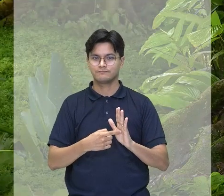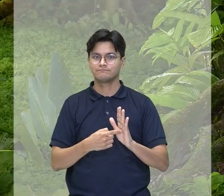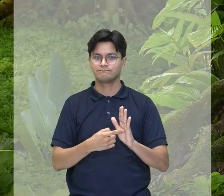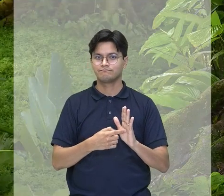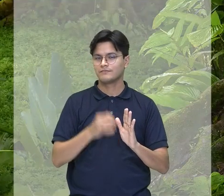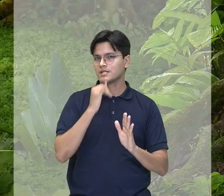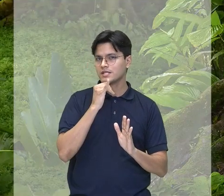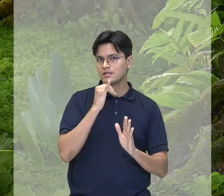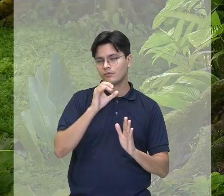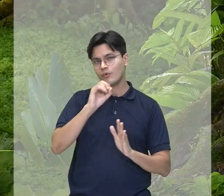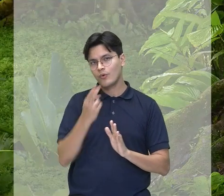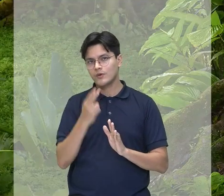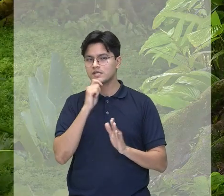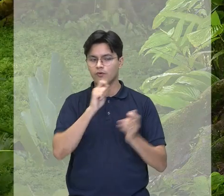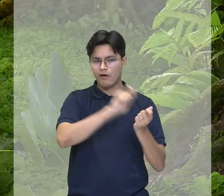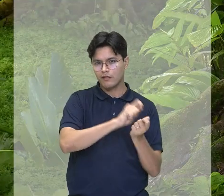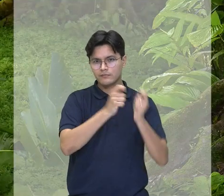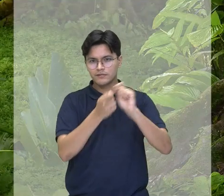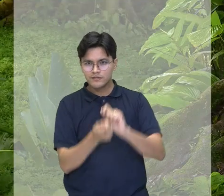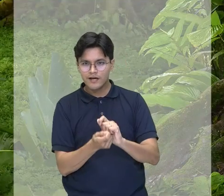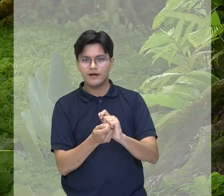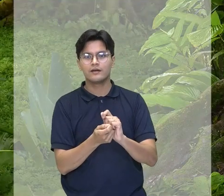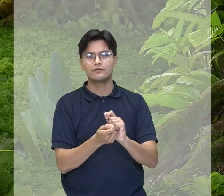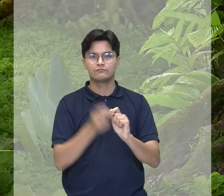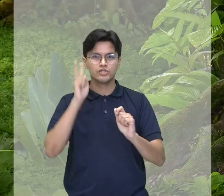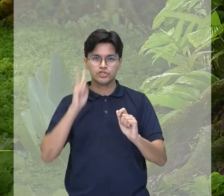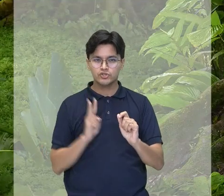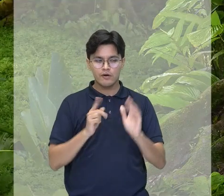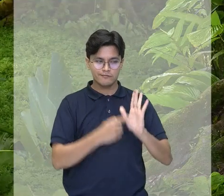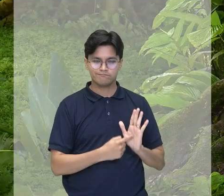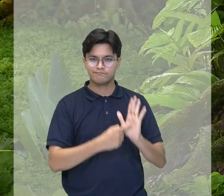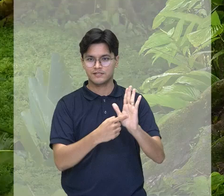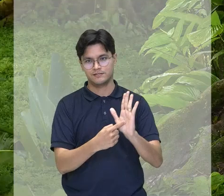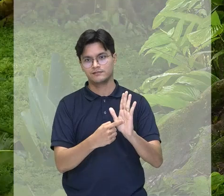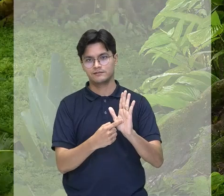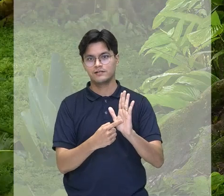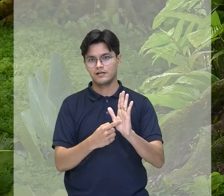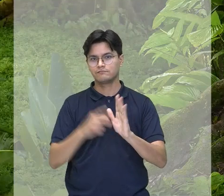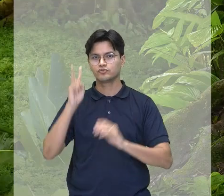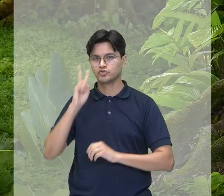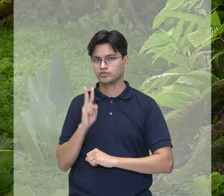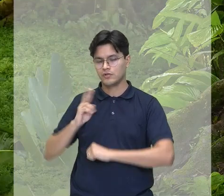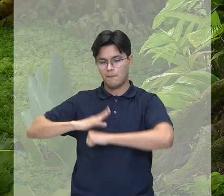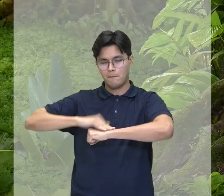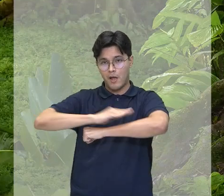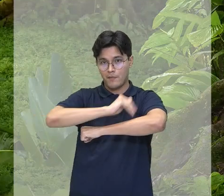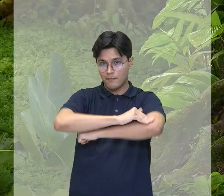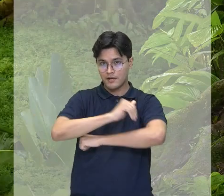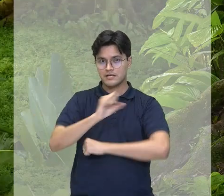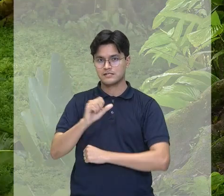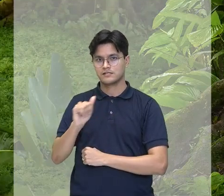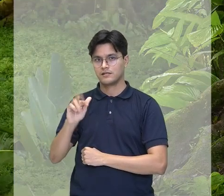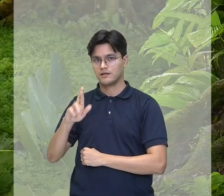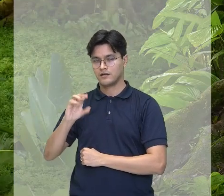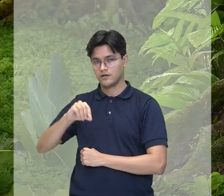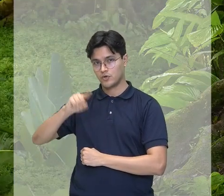fizeram uma versão aí do Sapo Tarubequê, né? Já apresentaram o Sapo Tarubequê Brasil afora. Continuando,